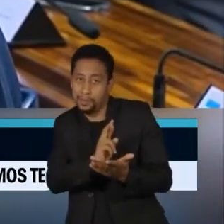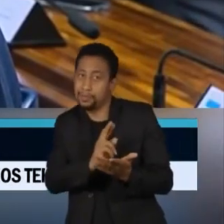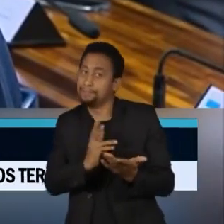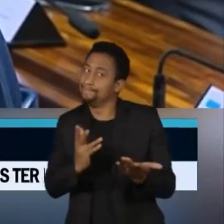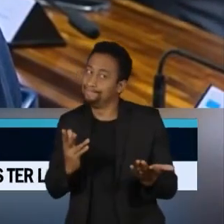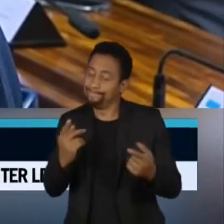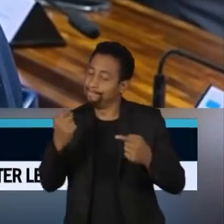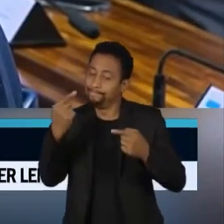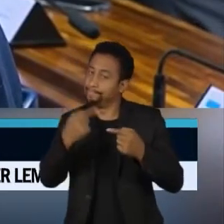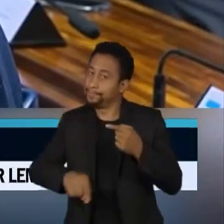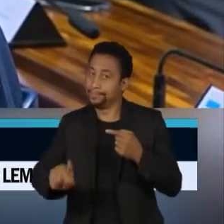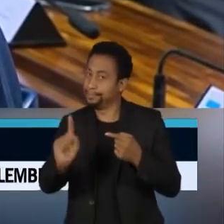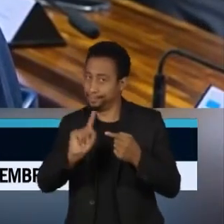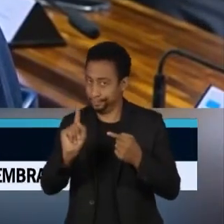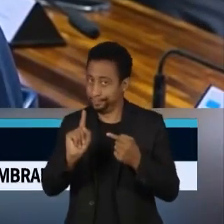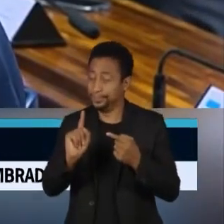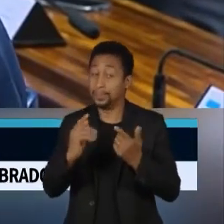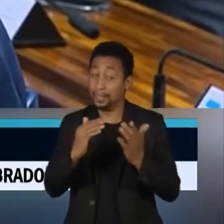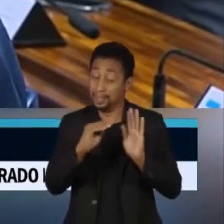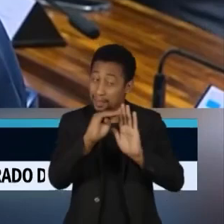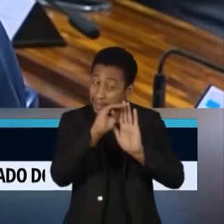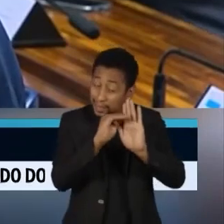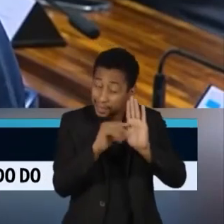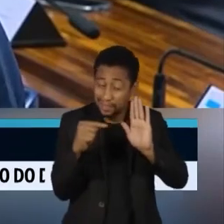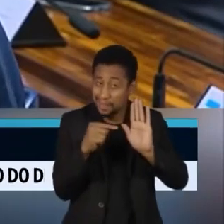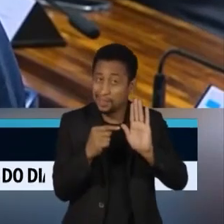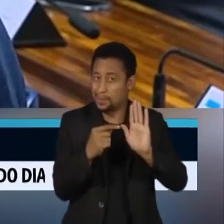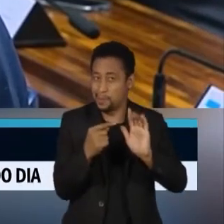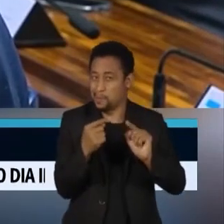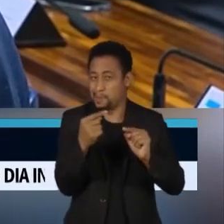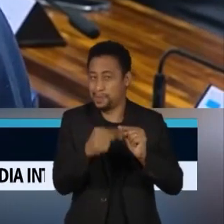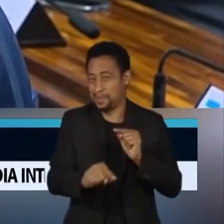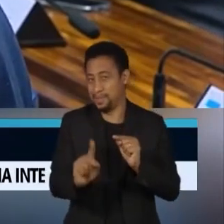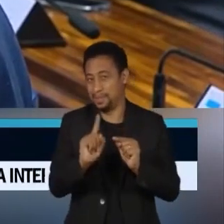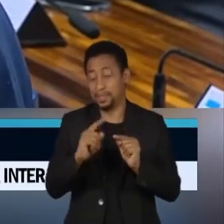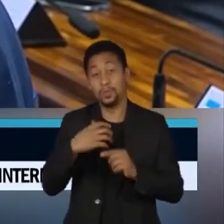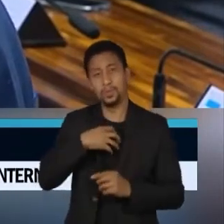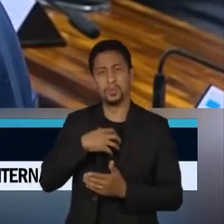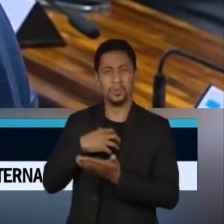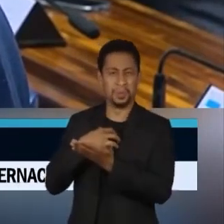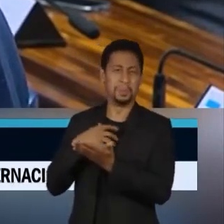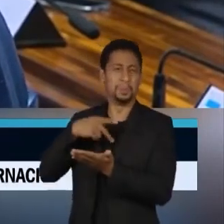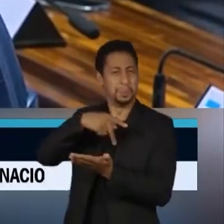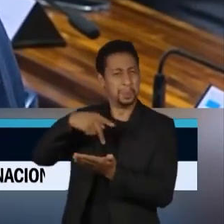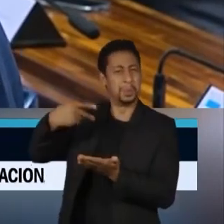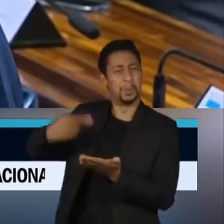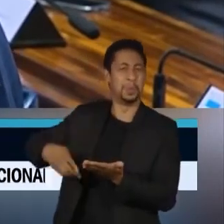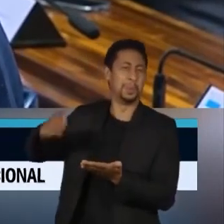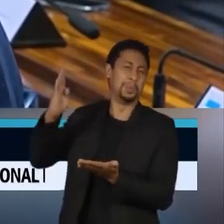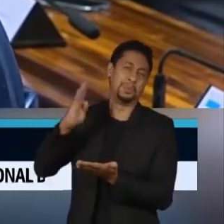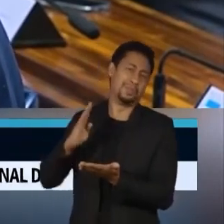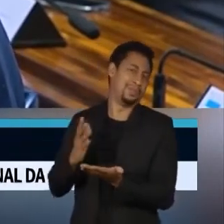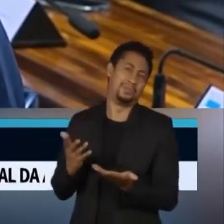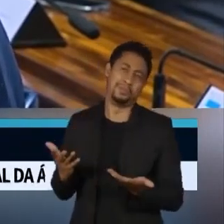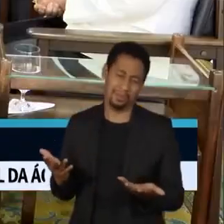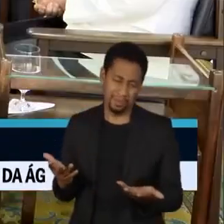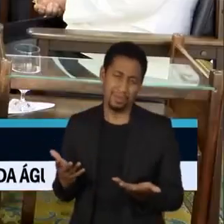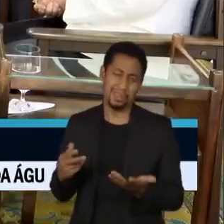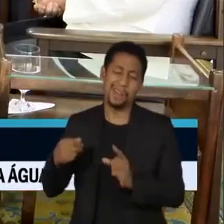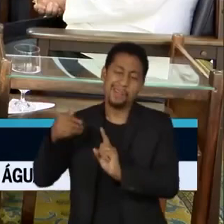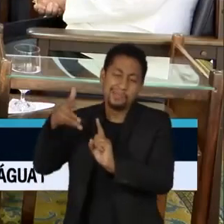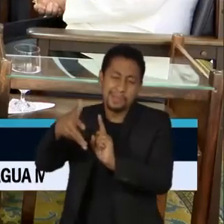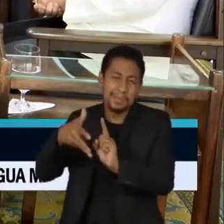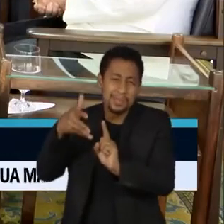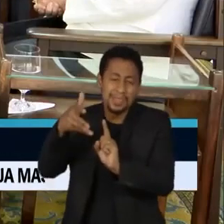absolutamente fora do escopo de que se imagina que deva se comportar um presidente da República, profere palavras